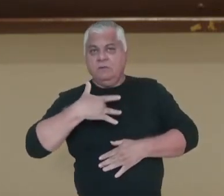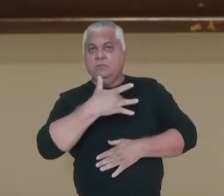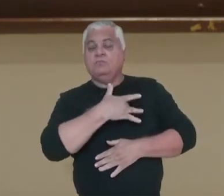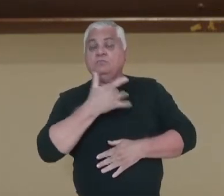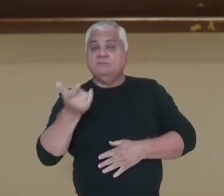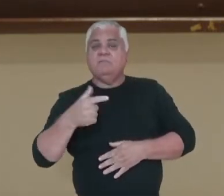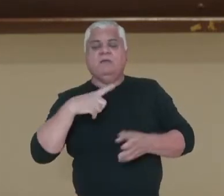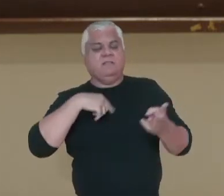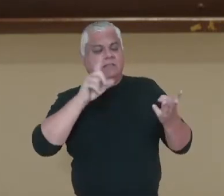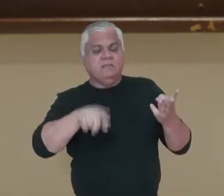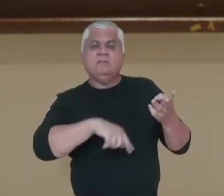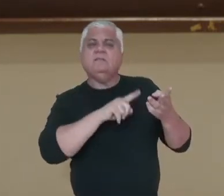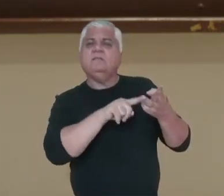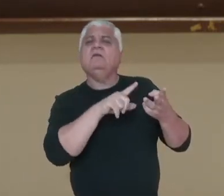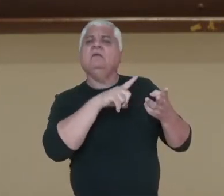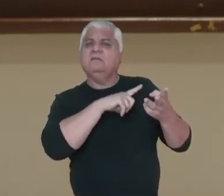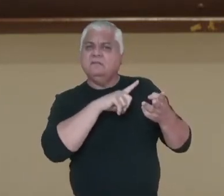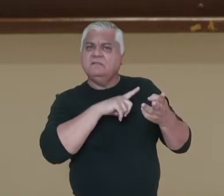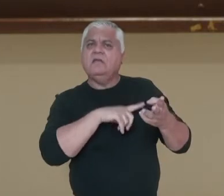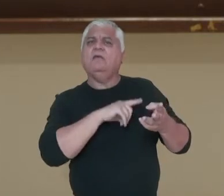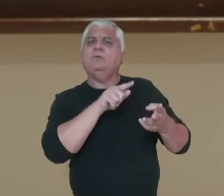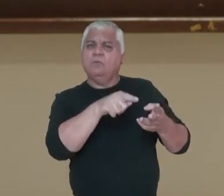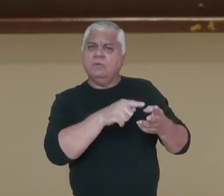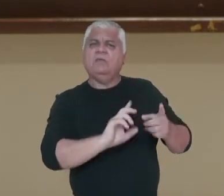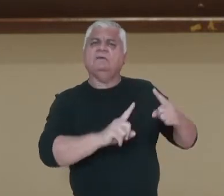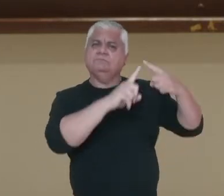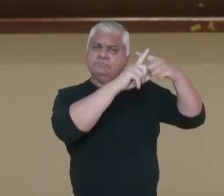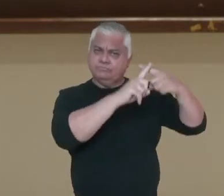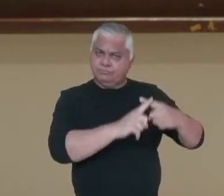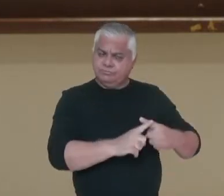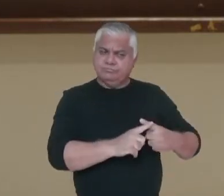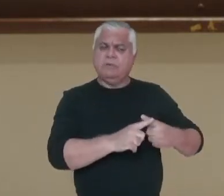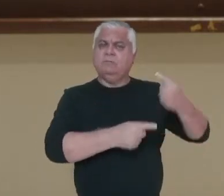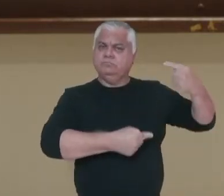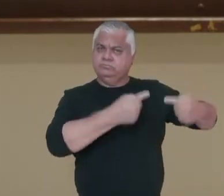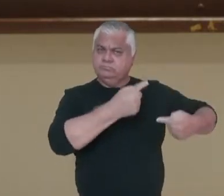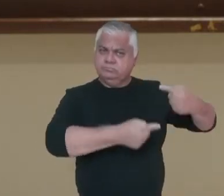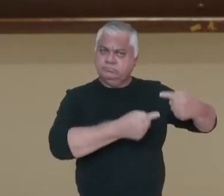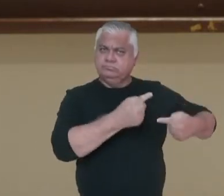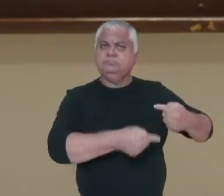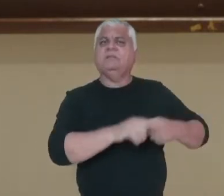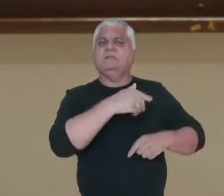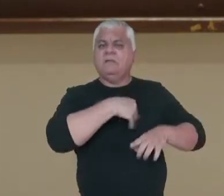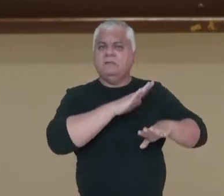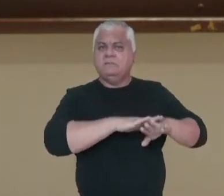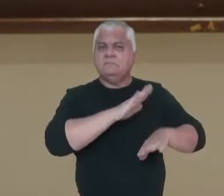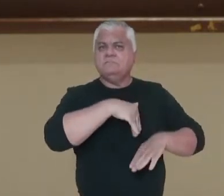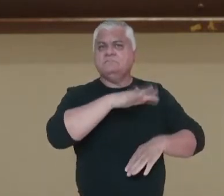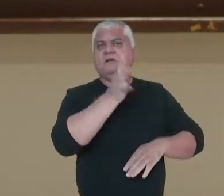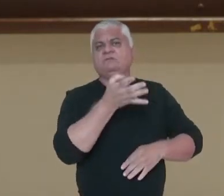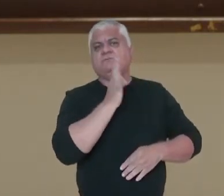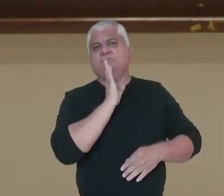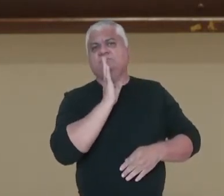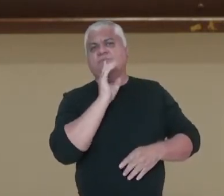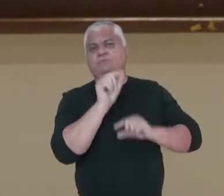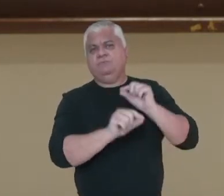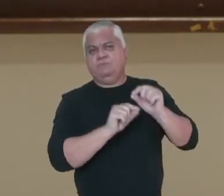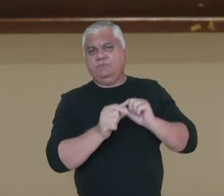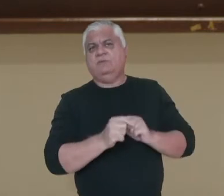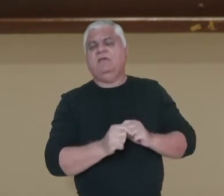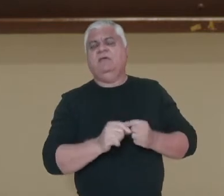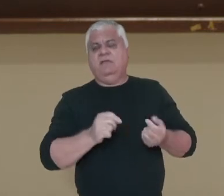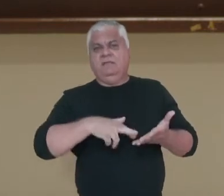mas nós também temos algumas ginásticas que são competitivas, as mais conhecidas de vocês, que são a